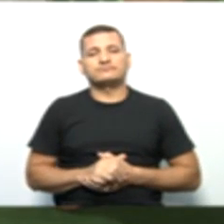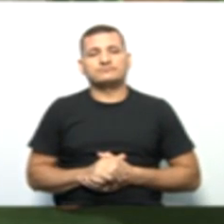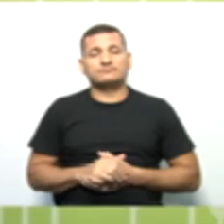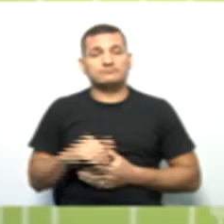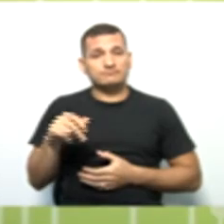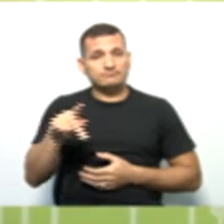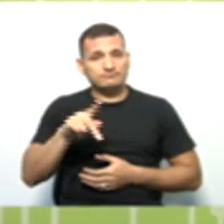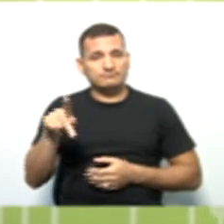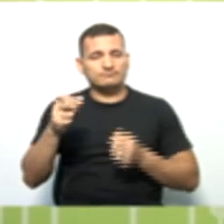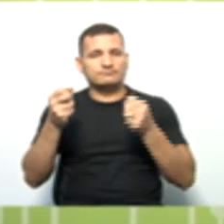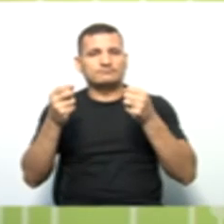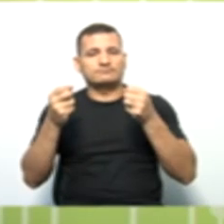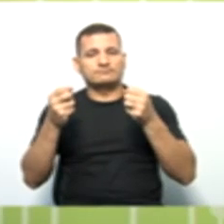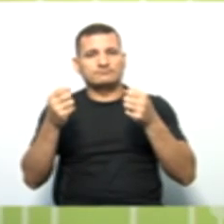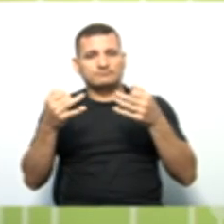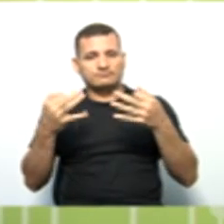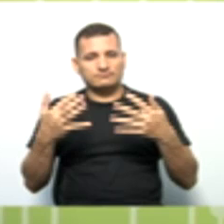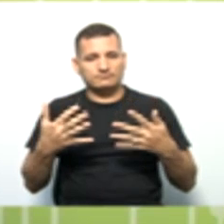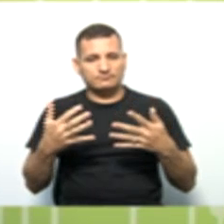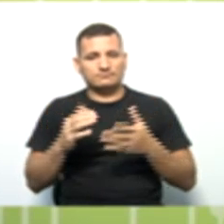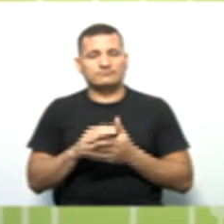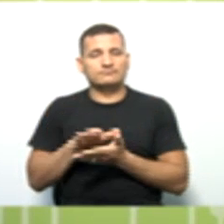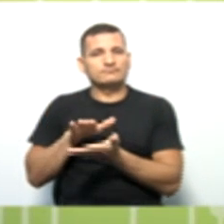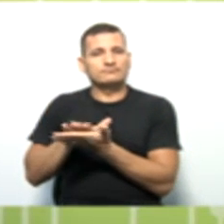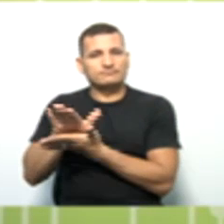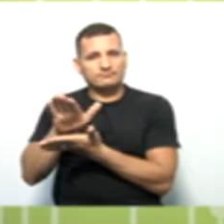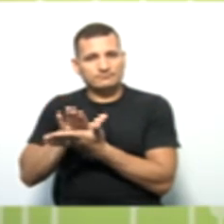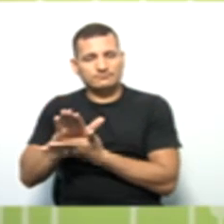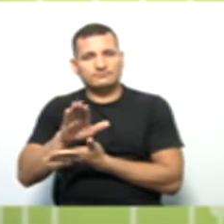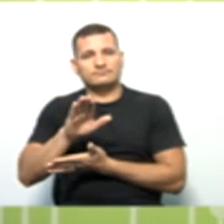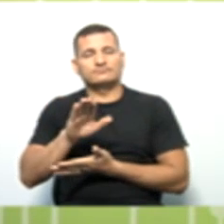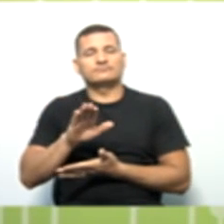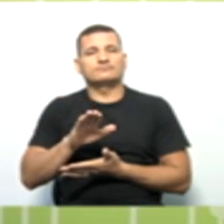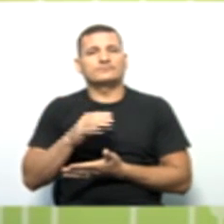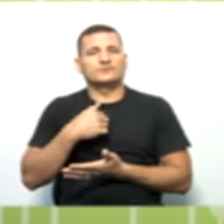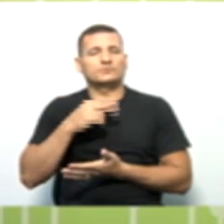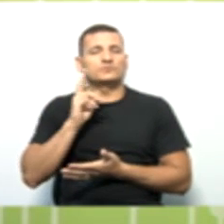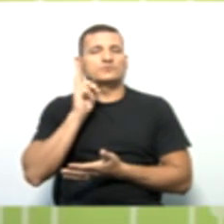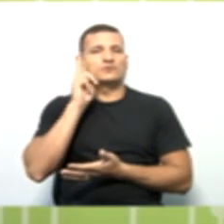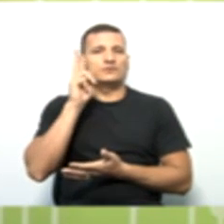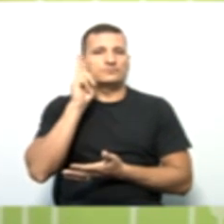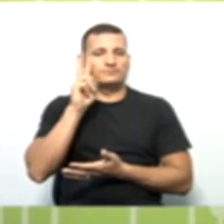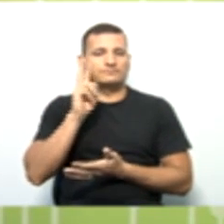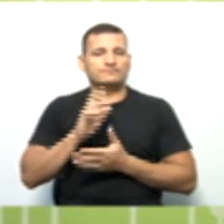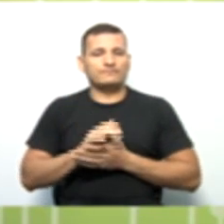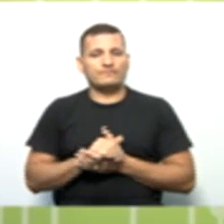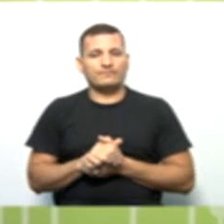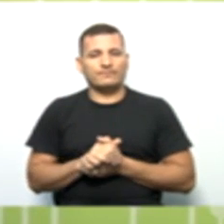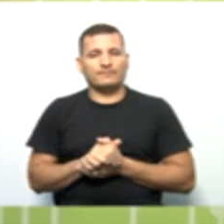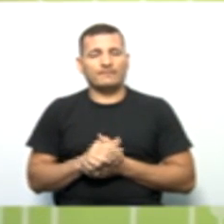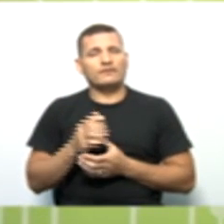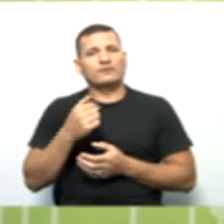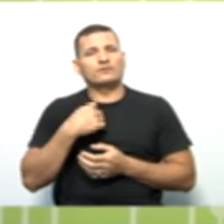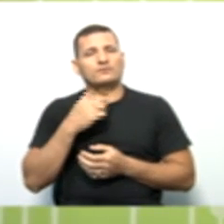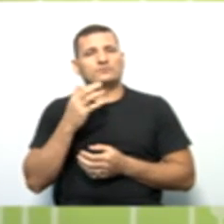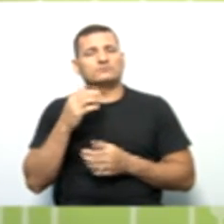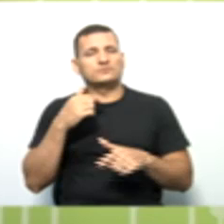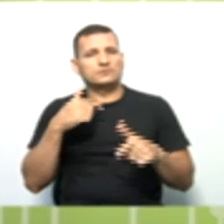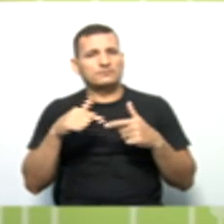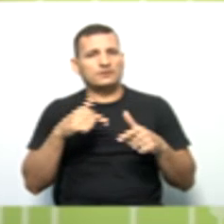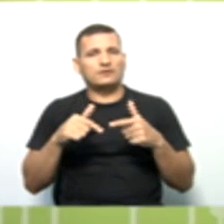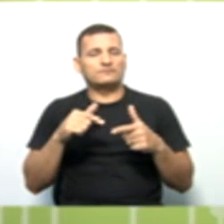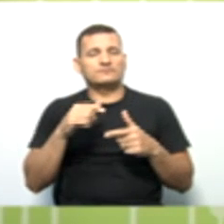falou aqui da impressora fiscal, né? Eu recordo muito bem que trabalhava numa empresa de companhia